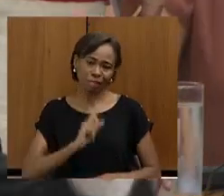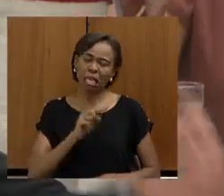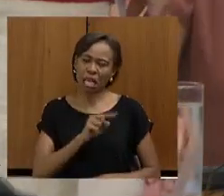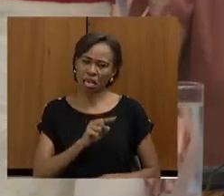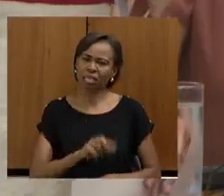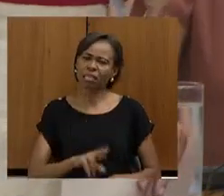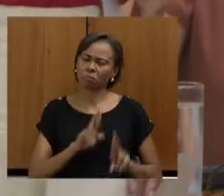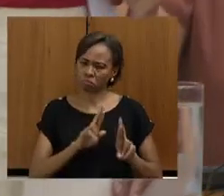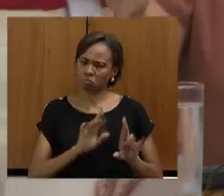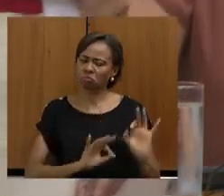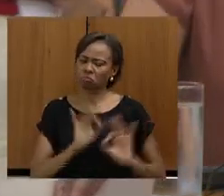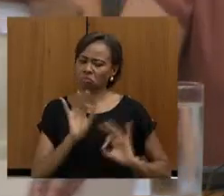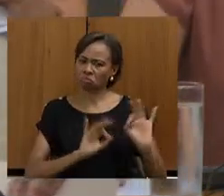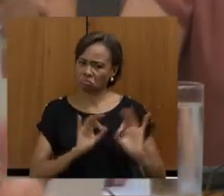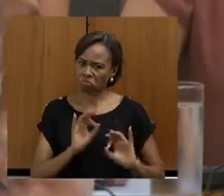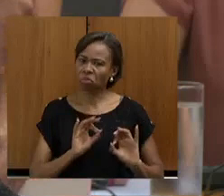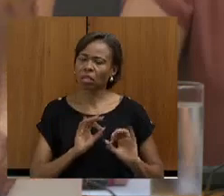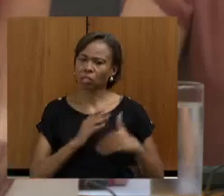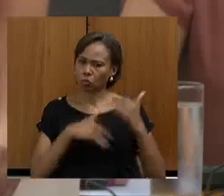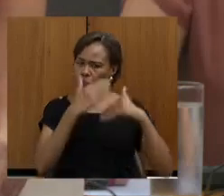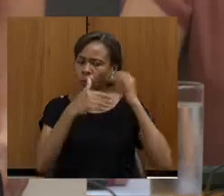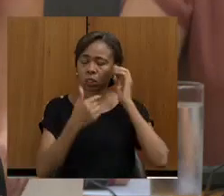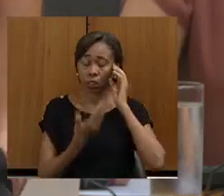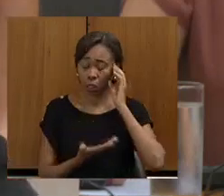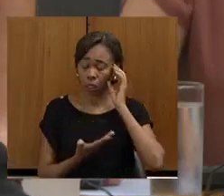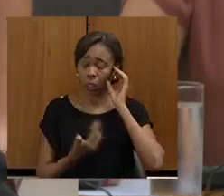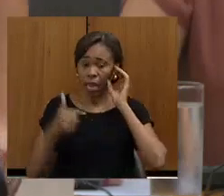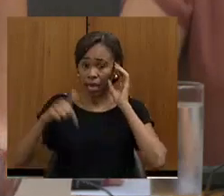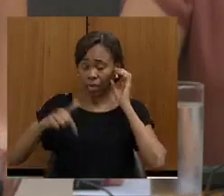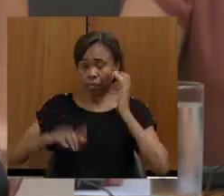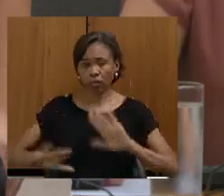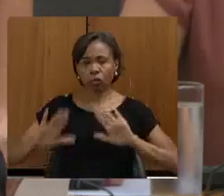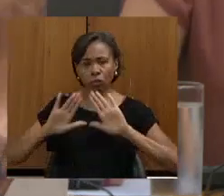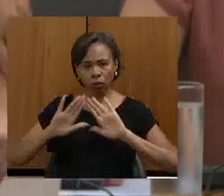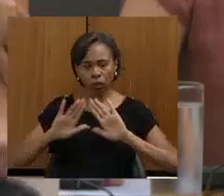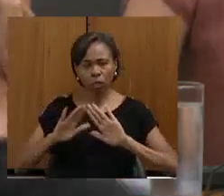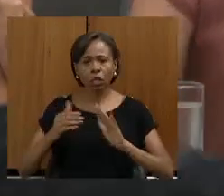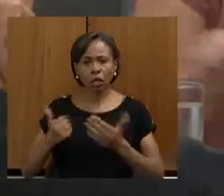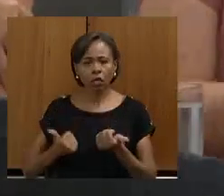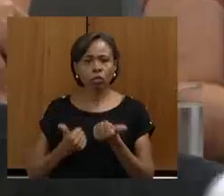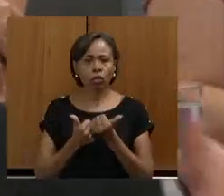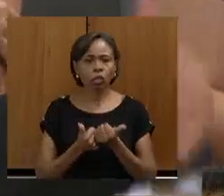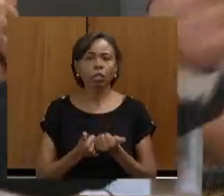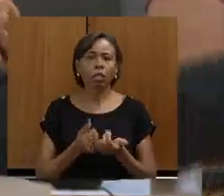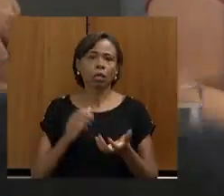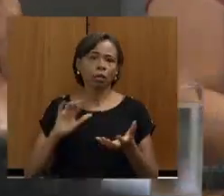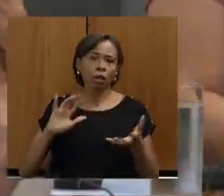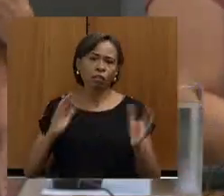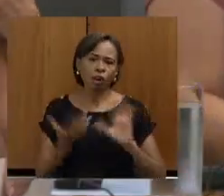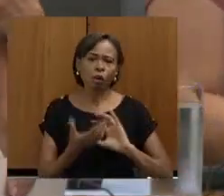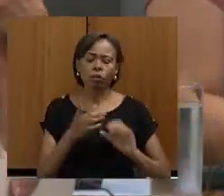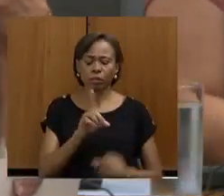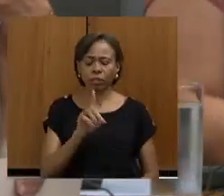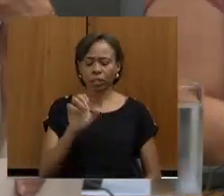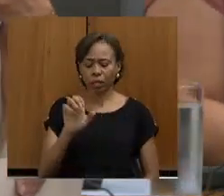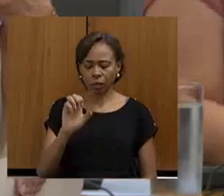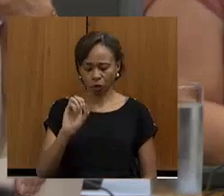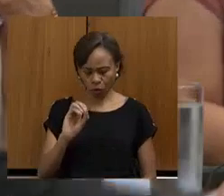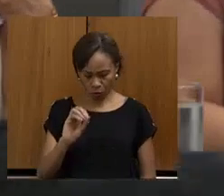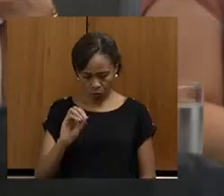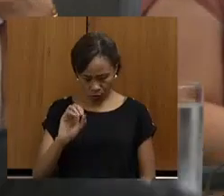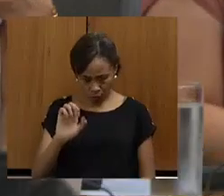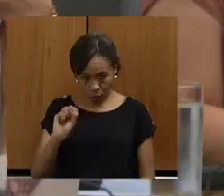essa casa é uma grande colaboradora, esse deputado já, inclusive a reforma do DELESP, conseguiu mandar R$ 200 mil de emenda